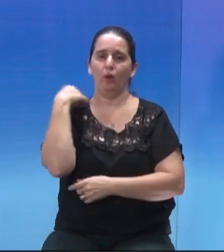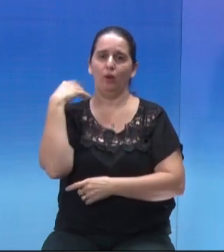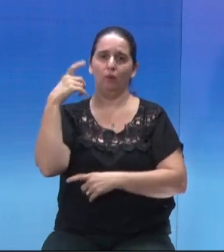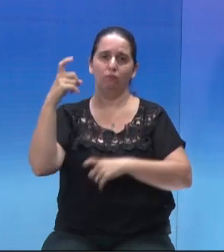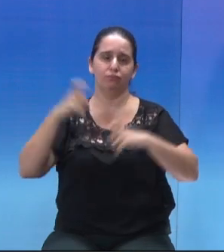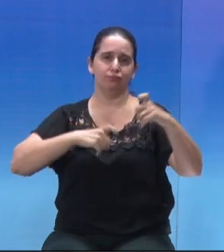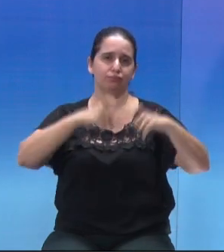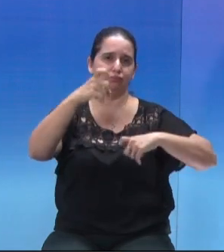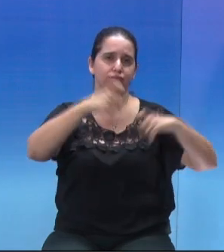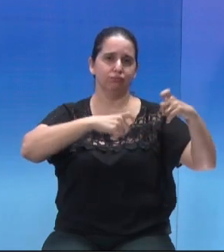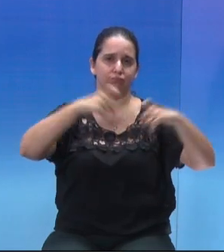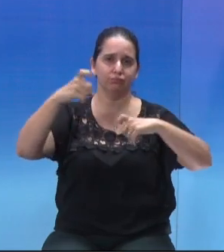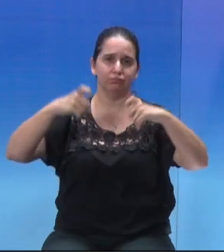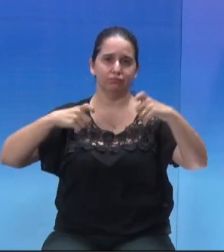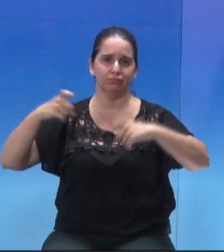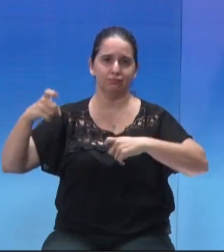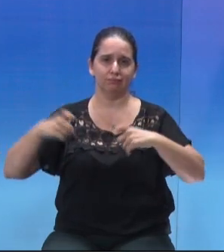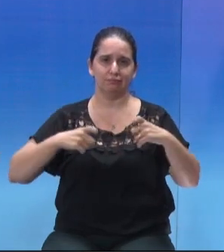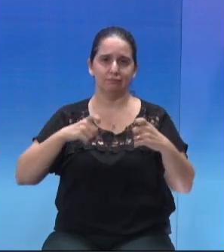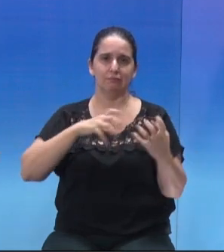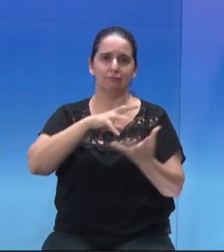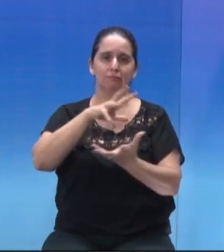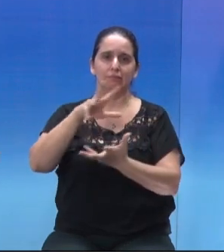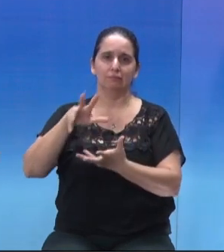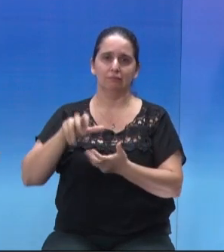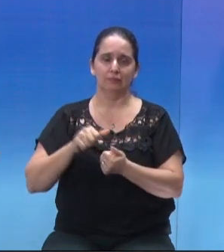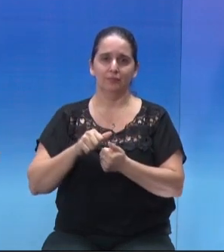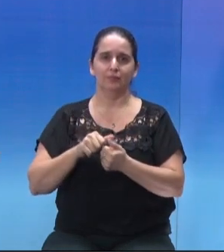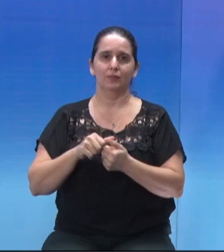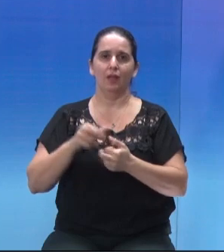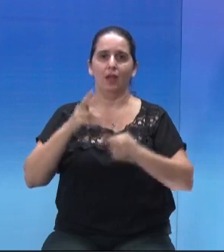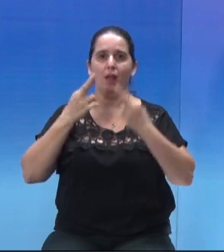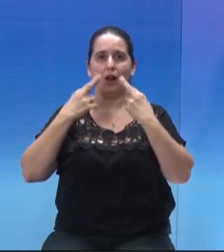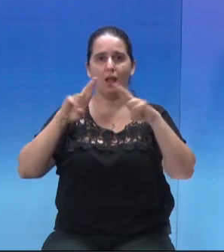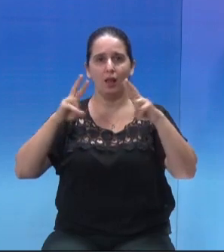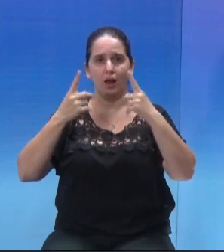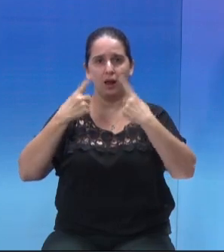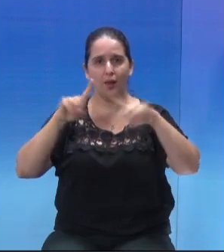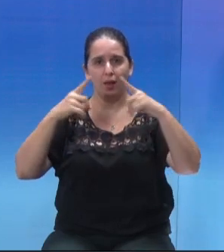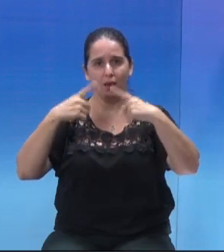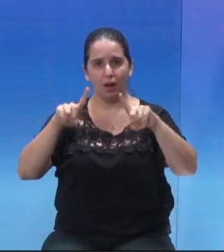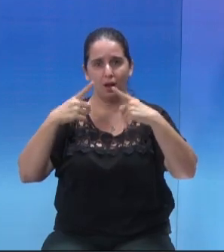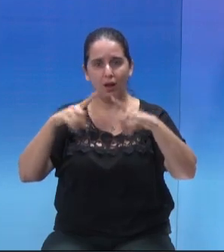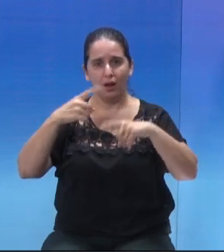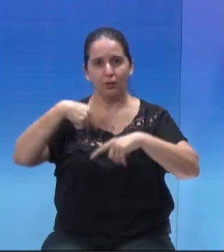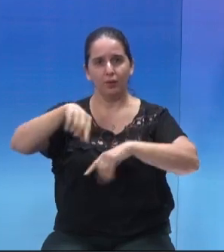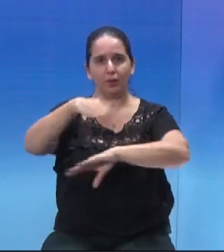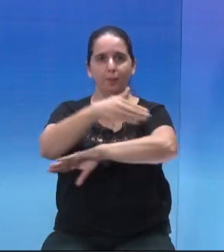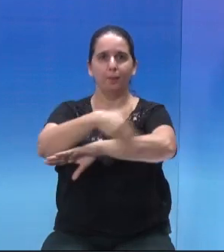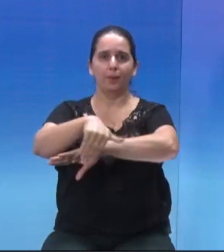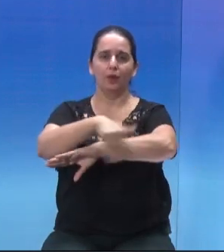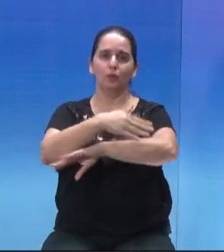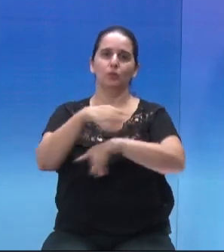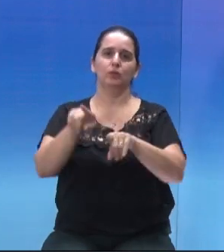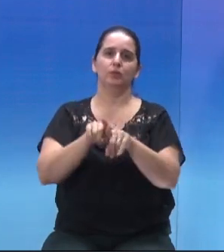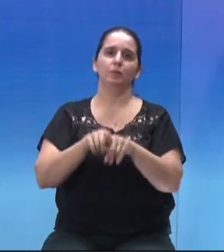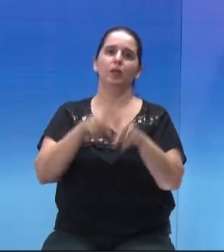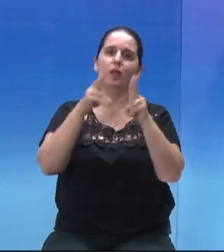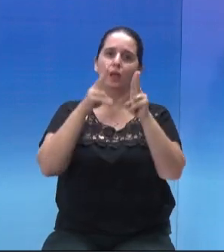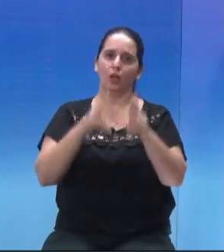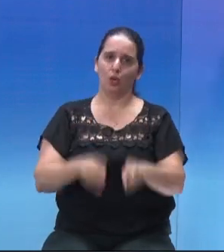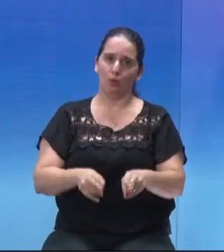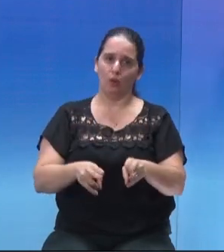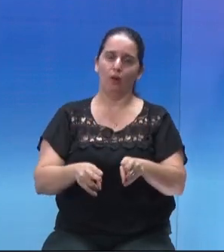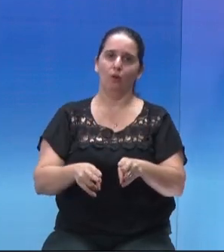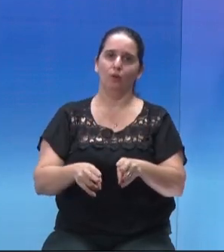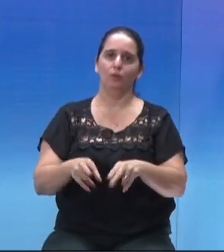né, e os americanos reclamaram disso, reclamaram e foram para as ruas também, assim como os negros americanos pediram aí, novamente,